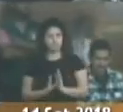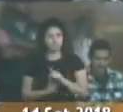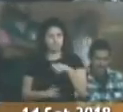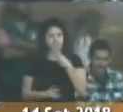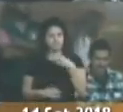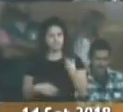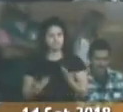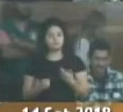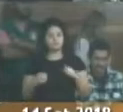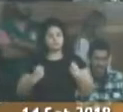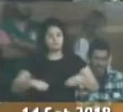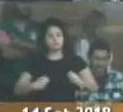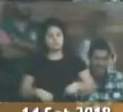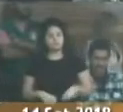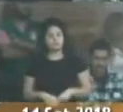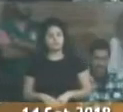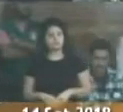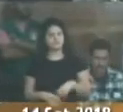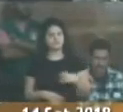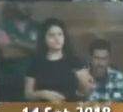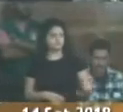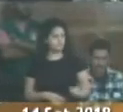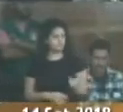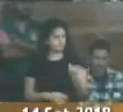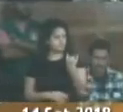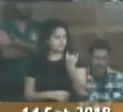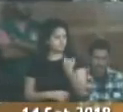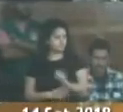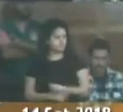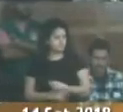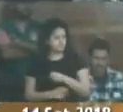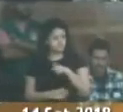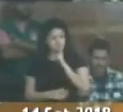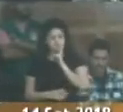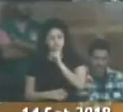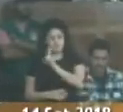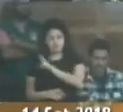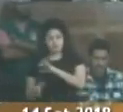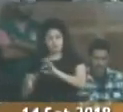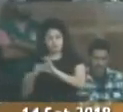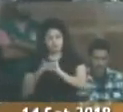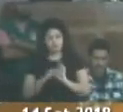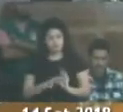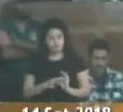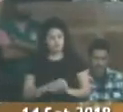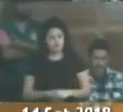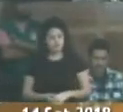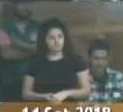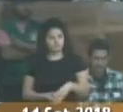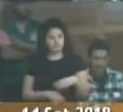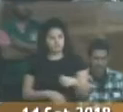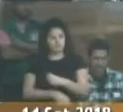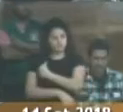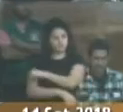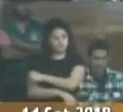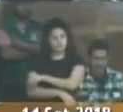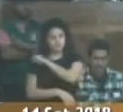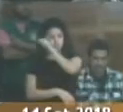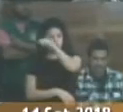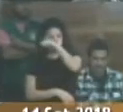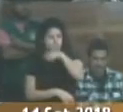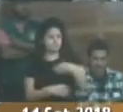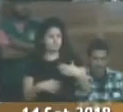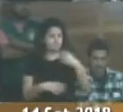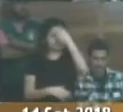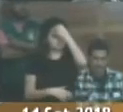necessário falar. Acho que é importante essa visão da união entre Estado e município, é o